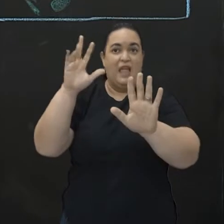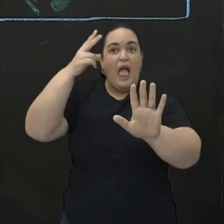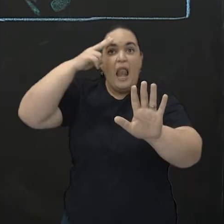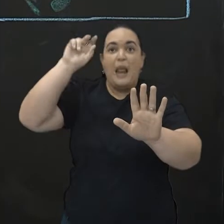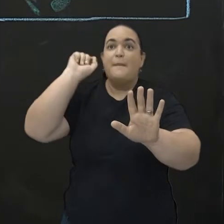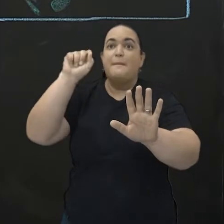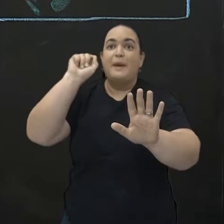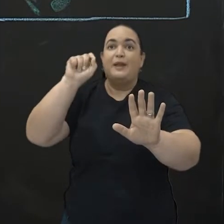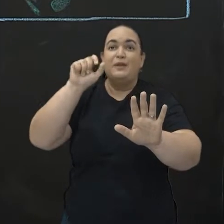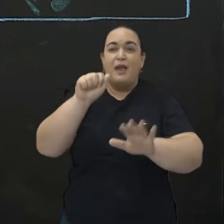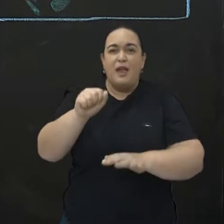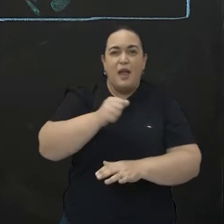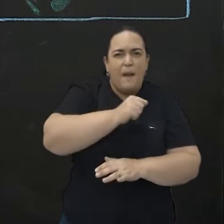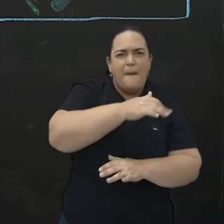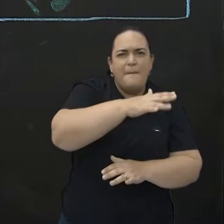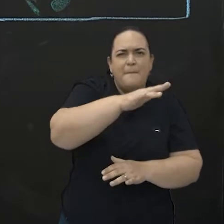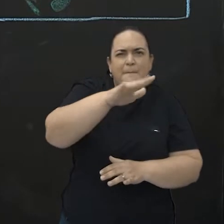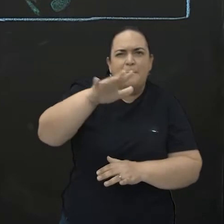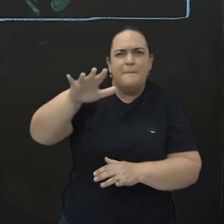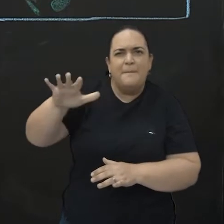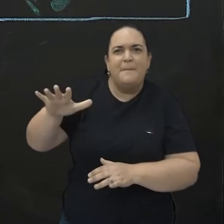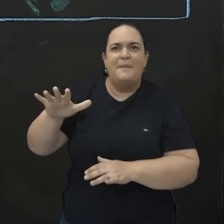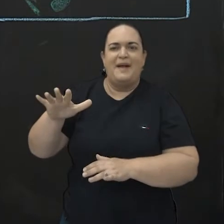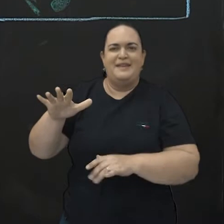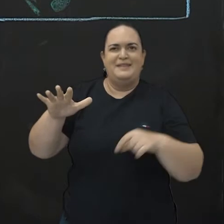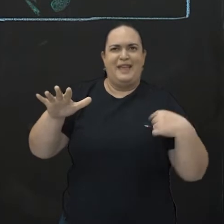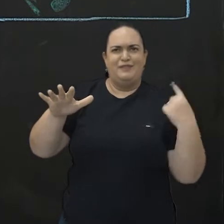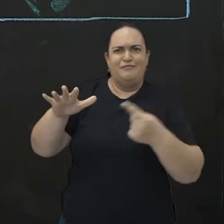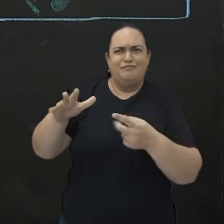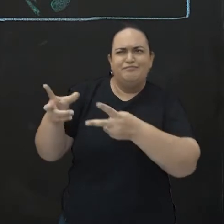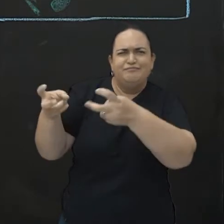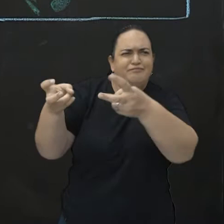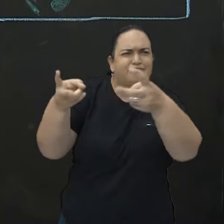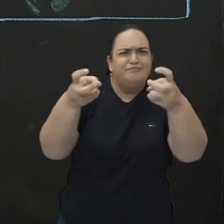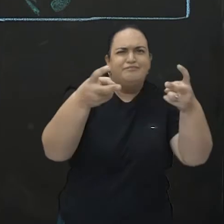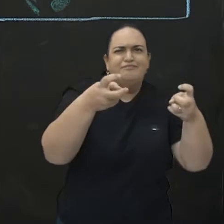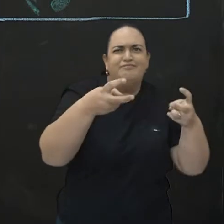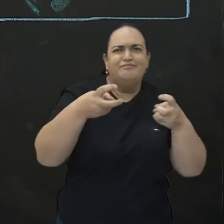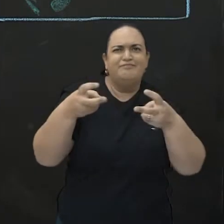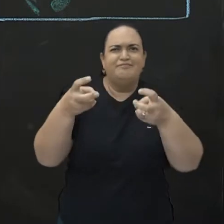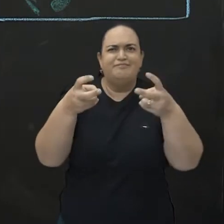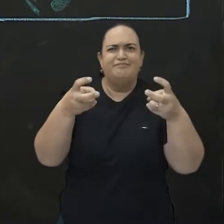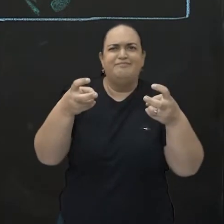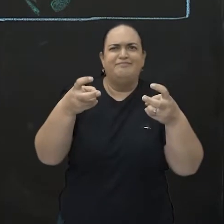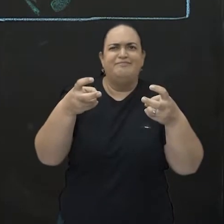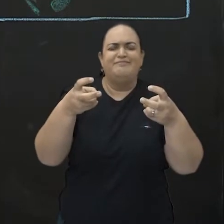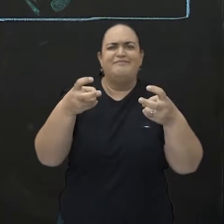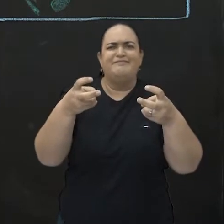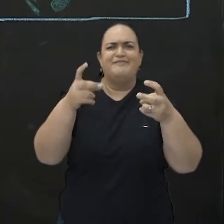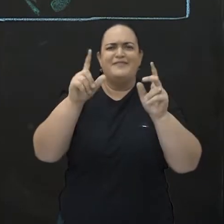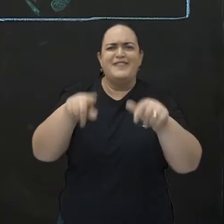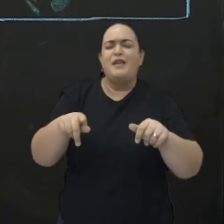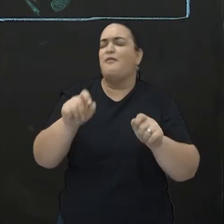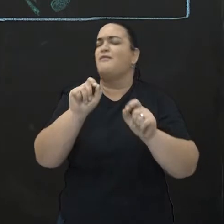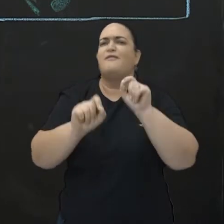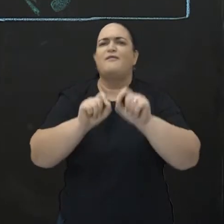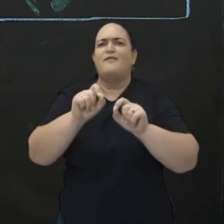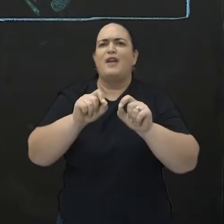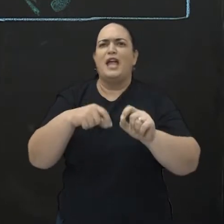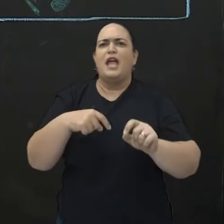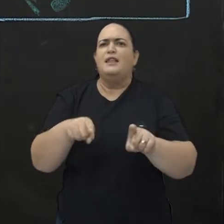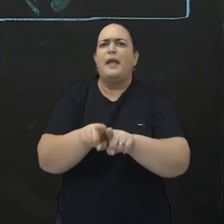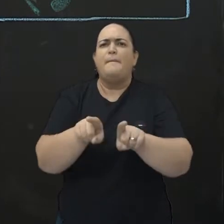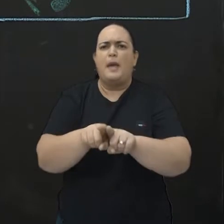paisagem, parte do espaço geográfico do qual os nossos olhos conseguem perceber, e sobre um segundo aspecto, aquele que os nossos